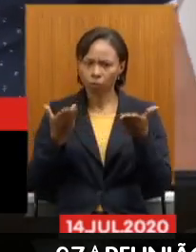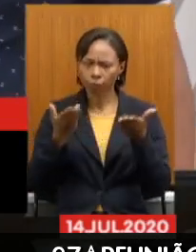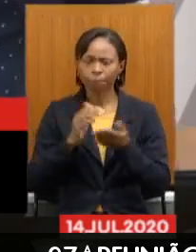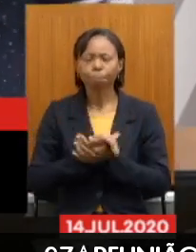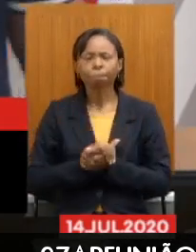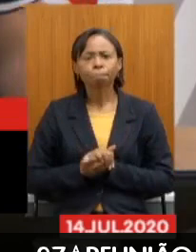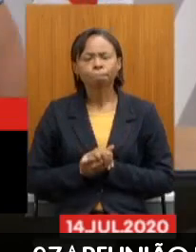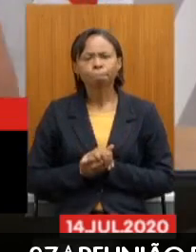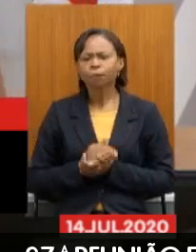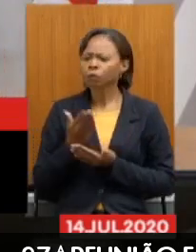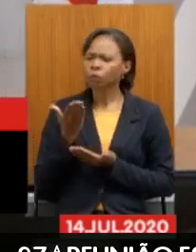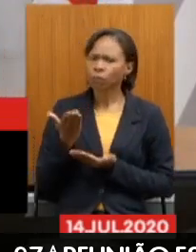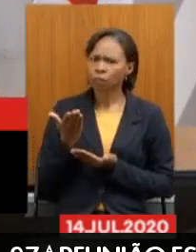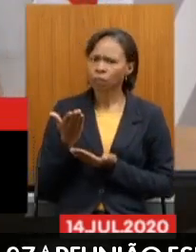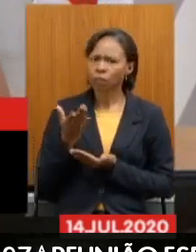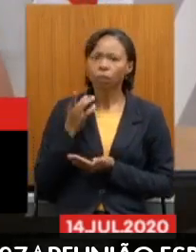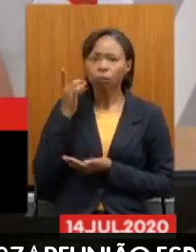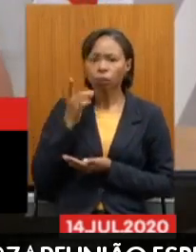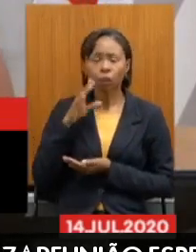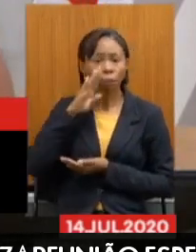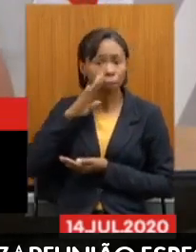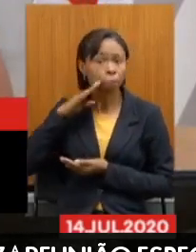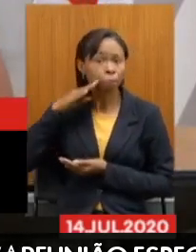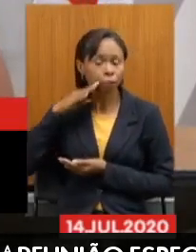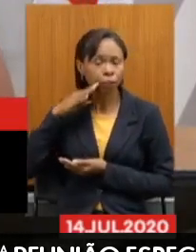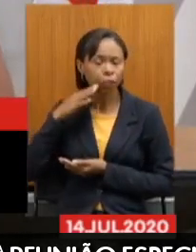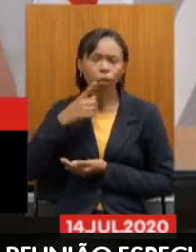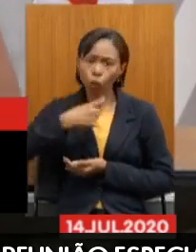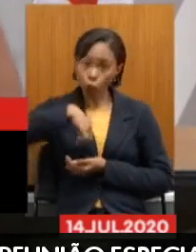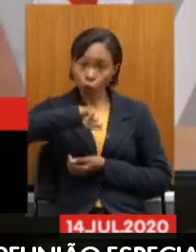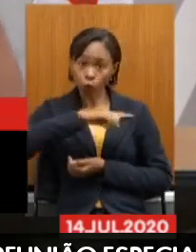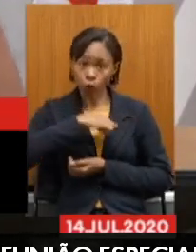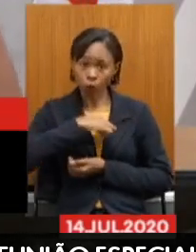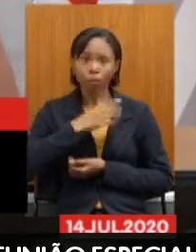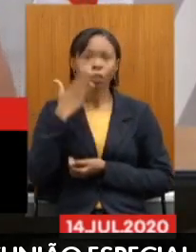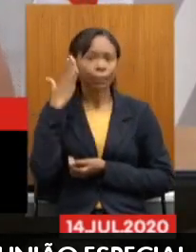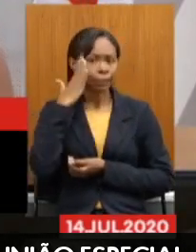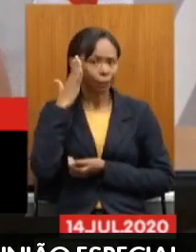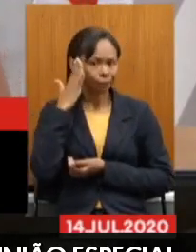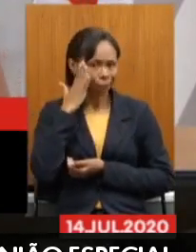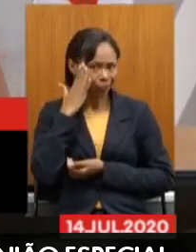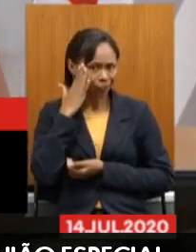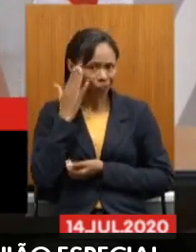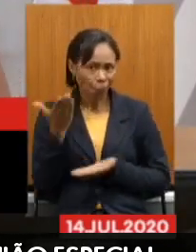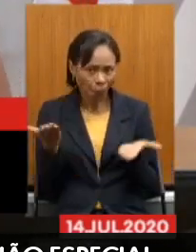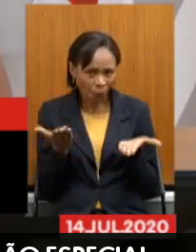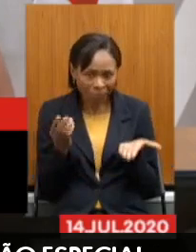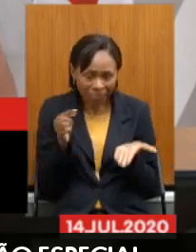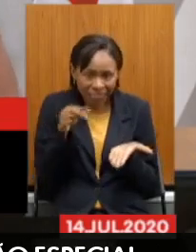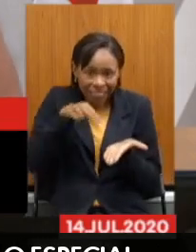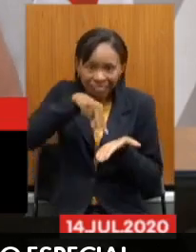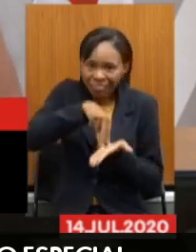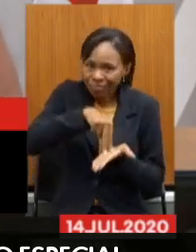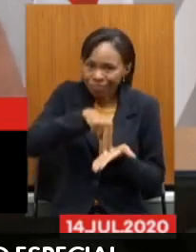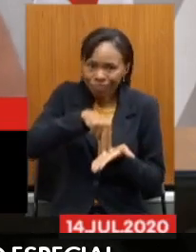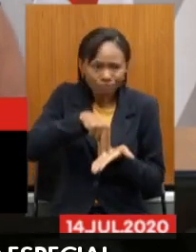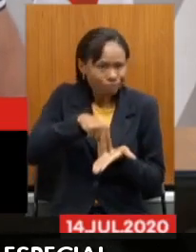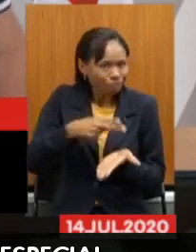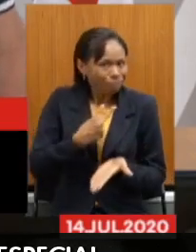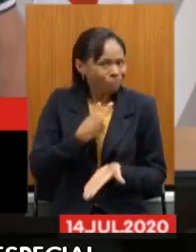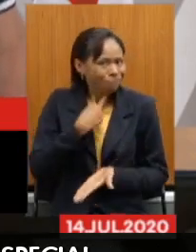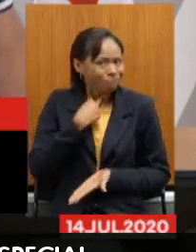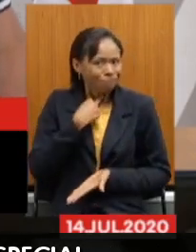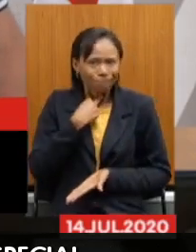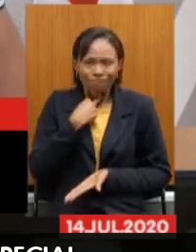Deputada Beatriz, todos nós sabemos que não deveríamos estar aqui hoje. É próprio